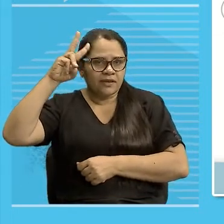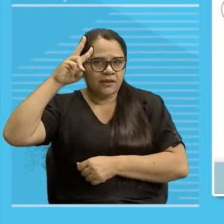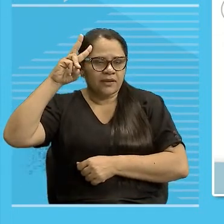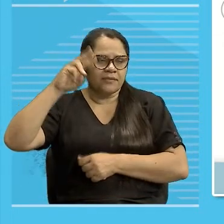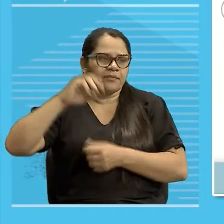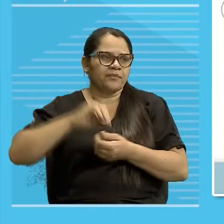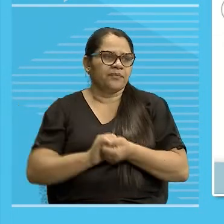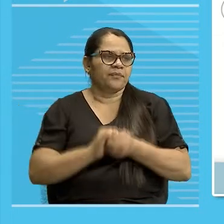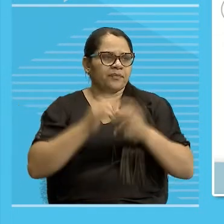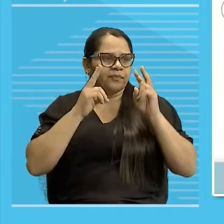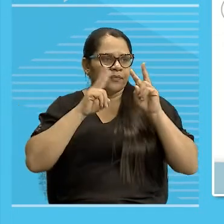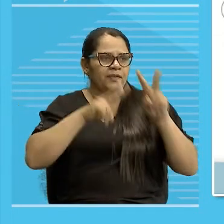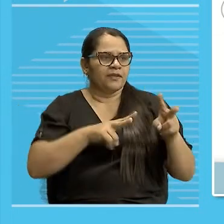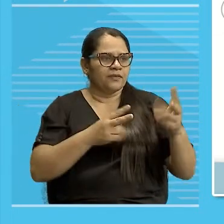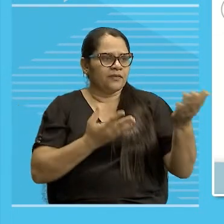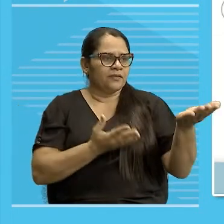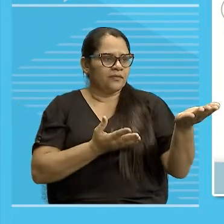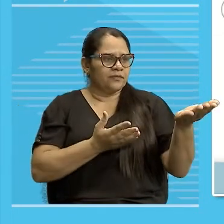ó,